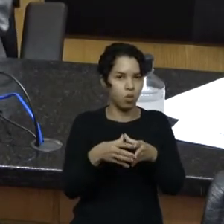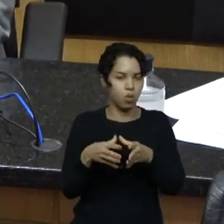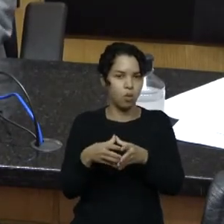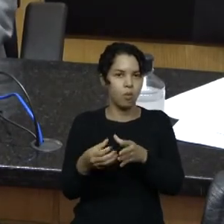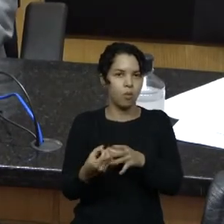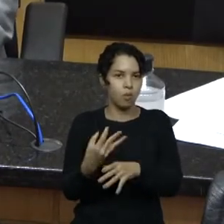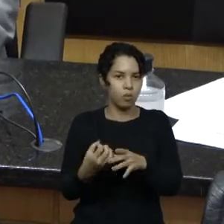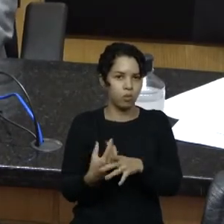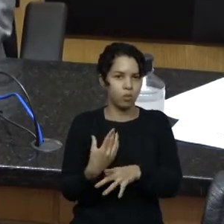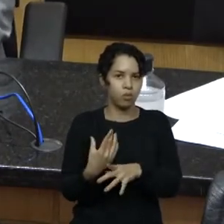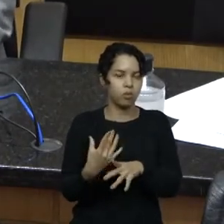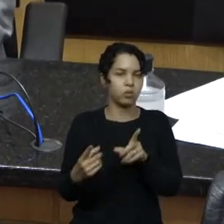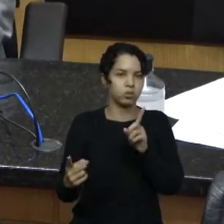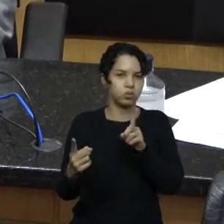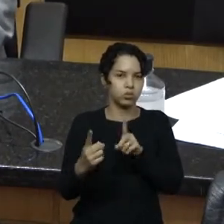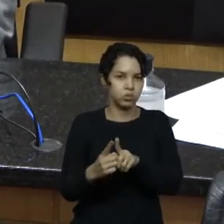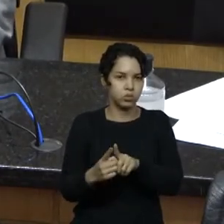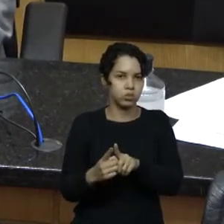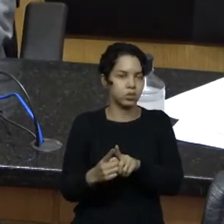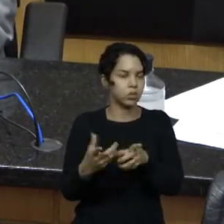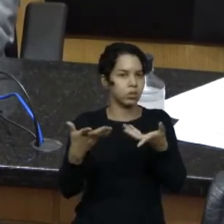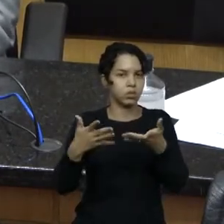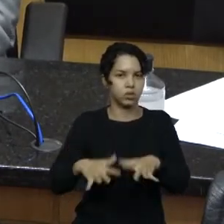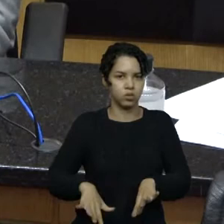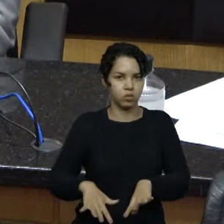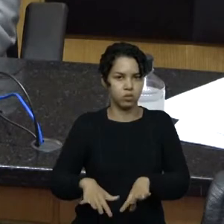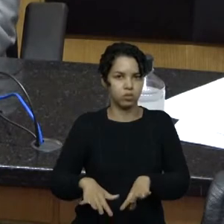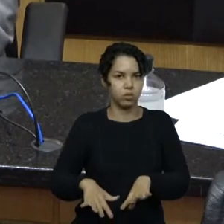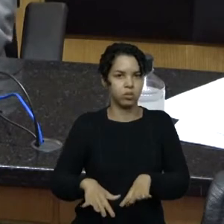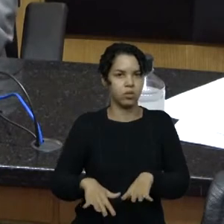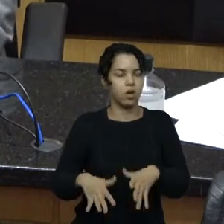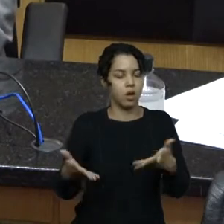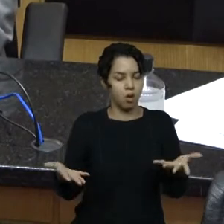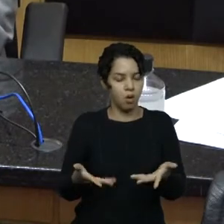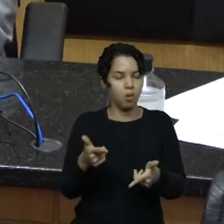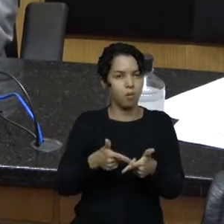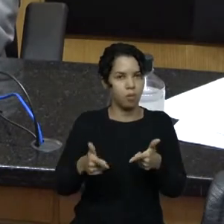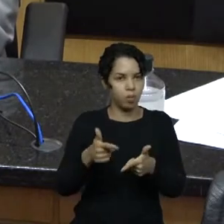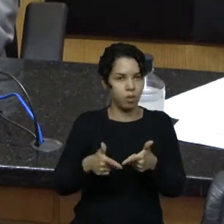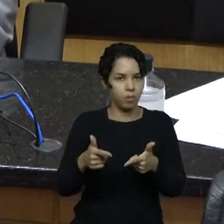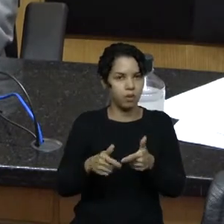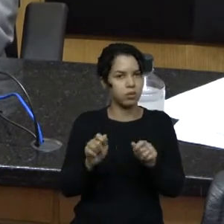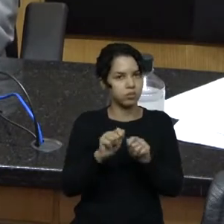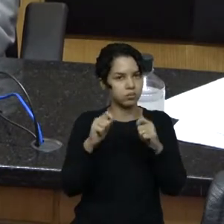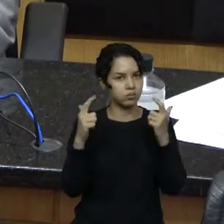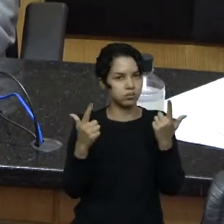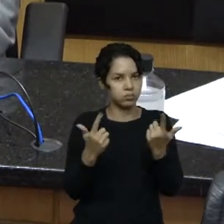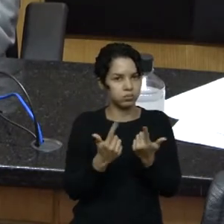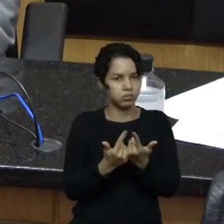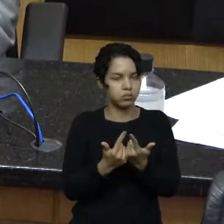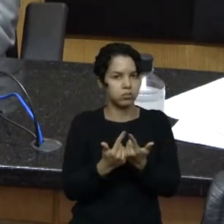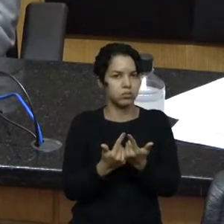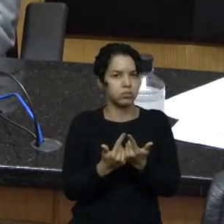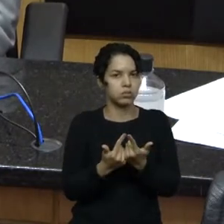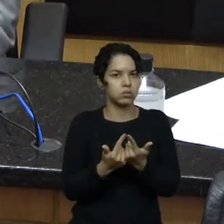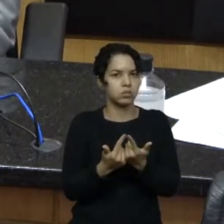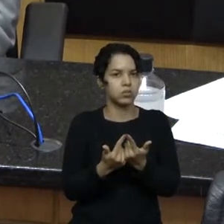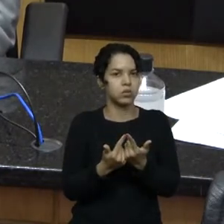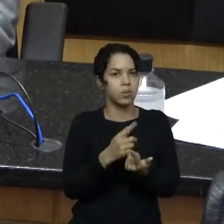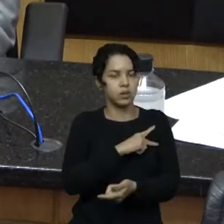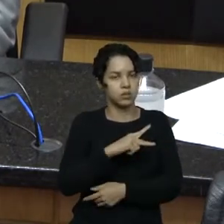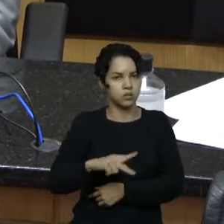e essa bomba e caiu na Assembleia Legislativa presidente eleito Deputado Júlio